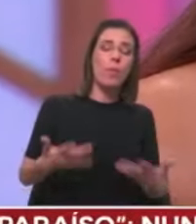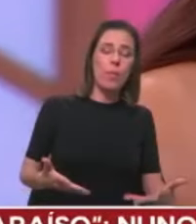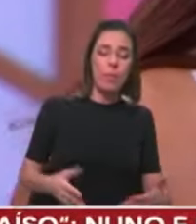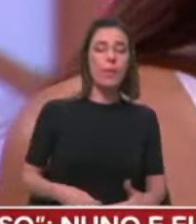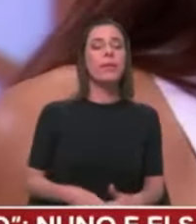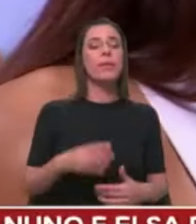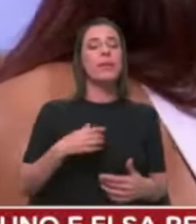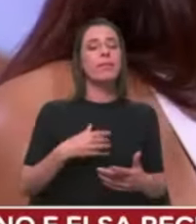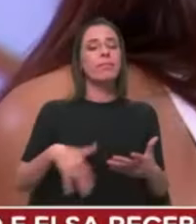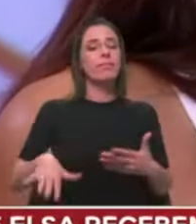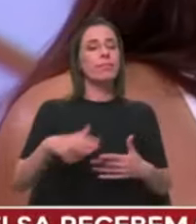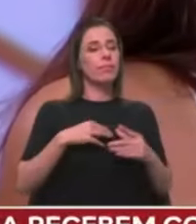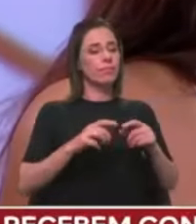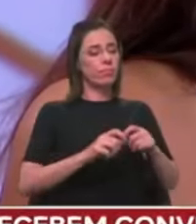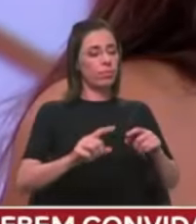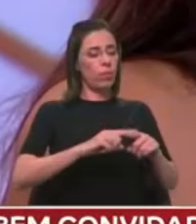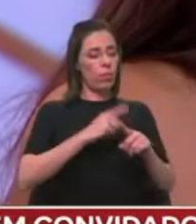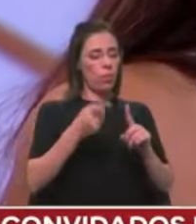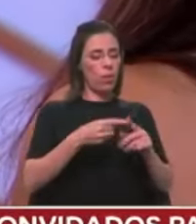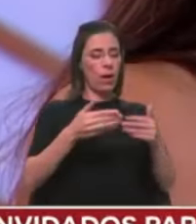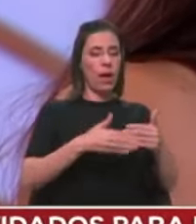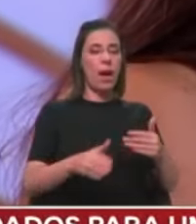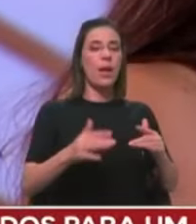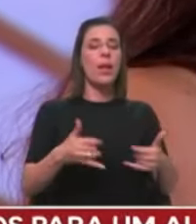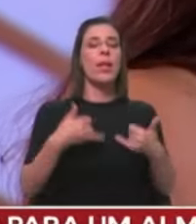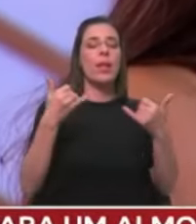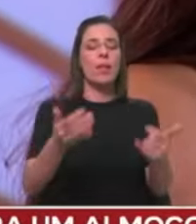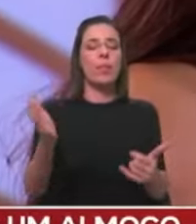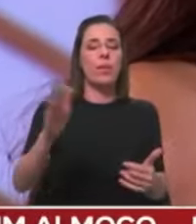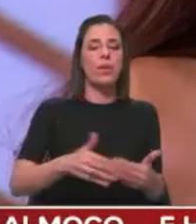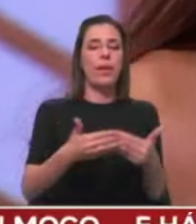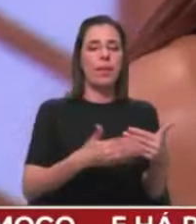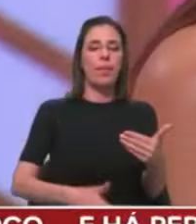o meu reinado e o que vier vem para ir para a frente.